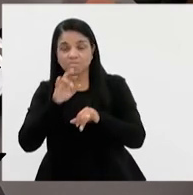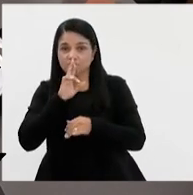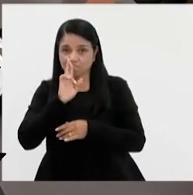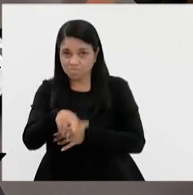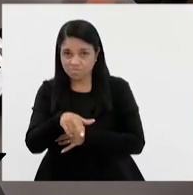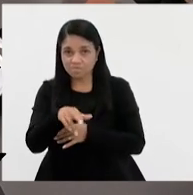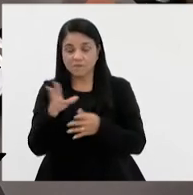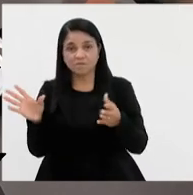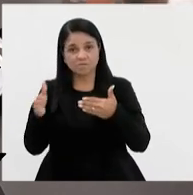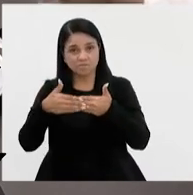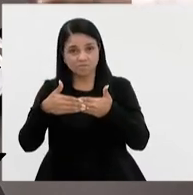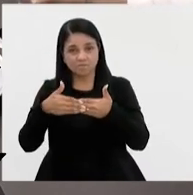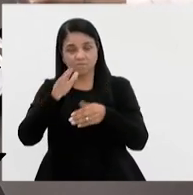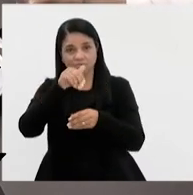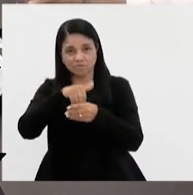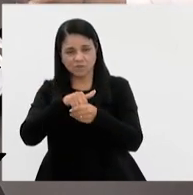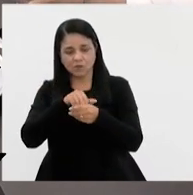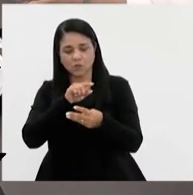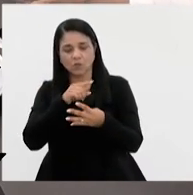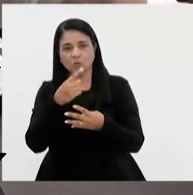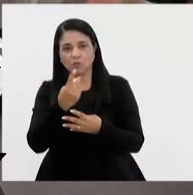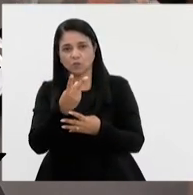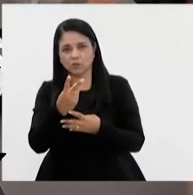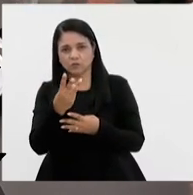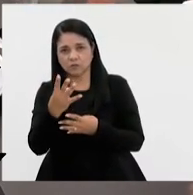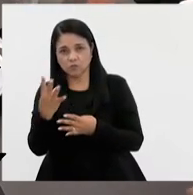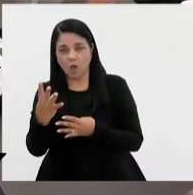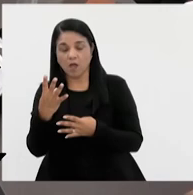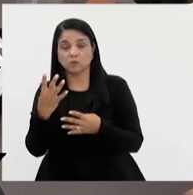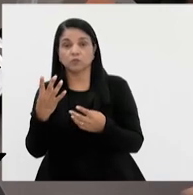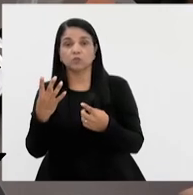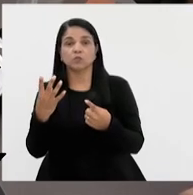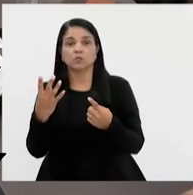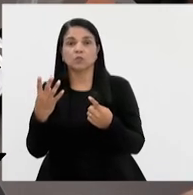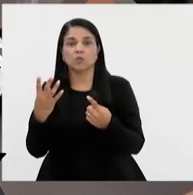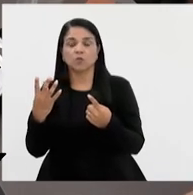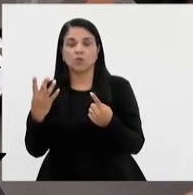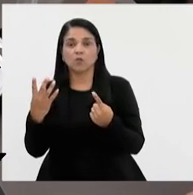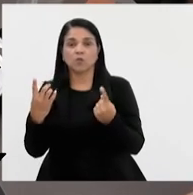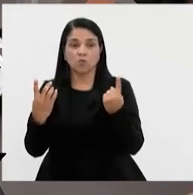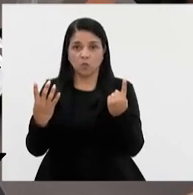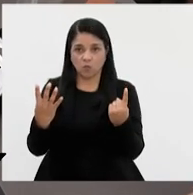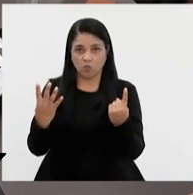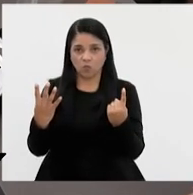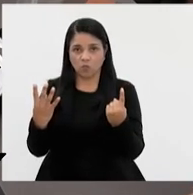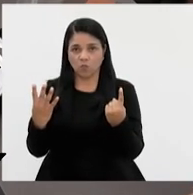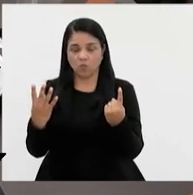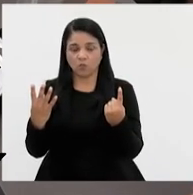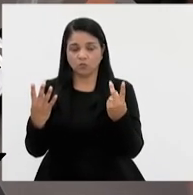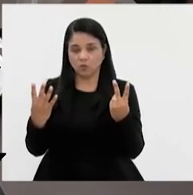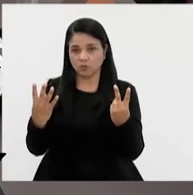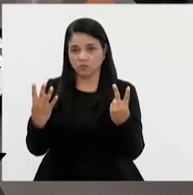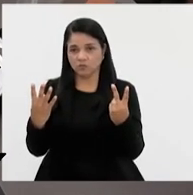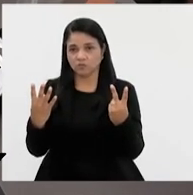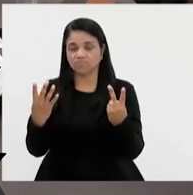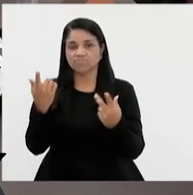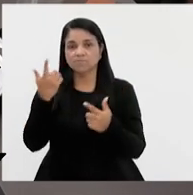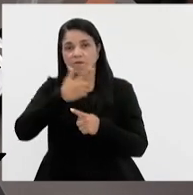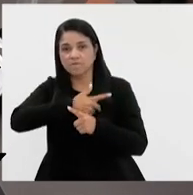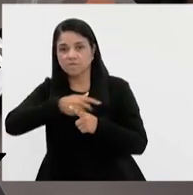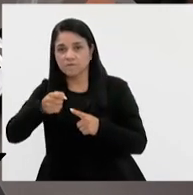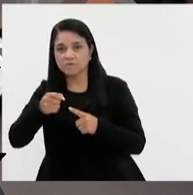votação. 1, 2, 3, 4, por 4 votos, contra 1, contra 2. Venceu o parecer